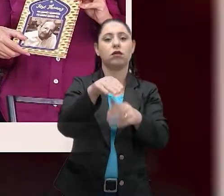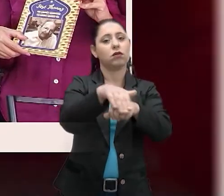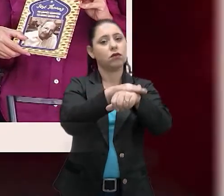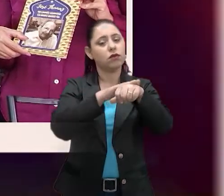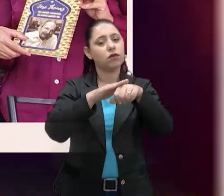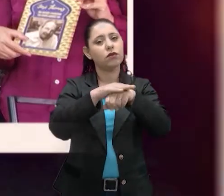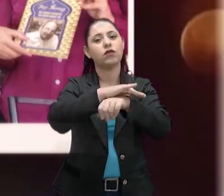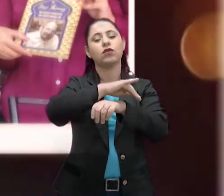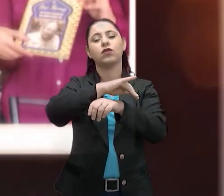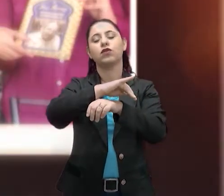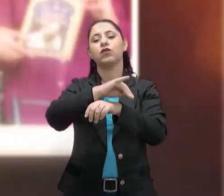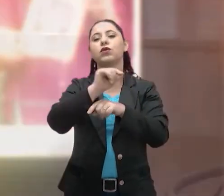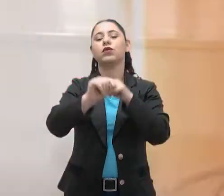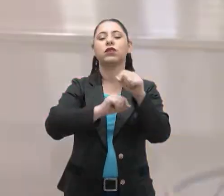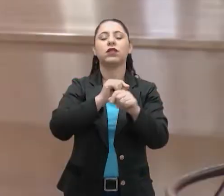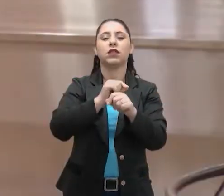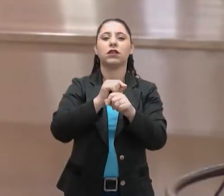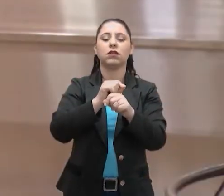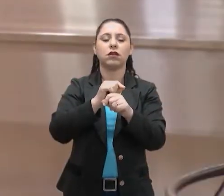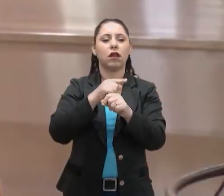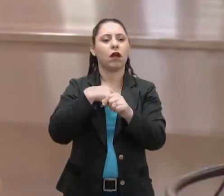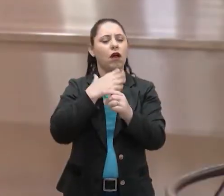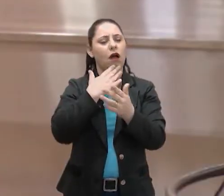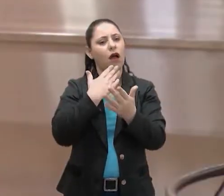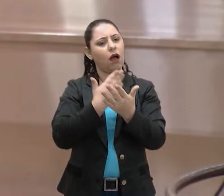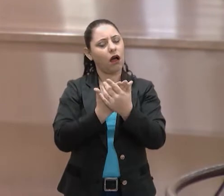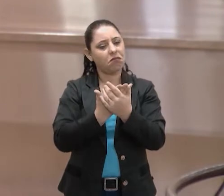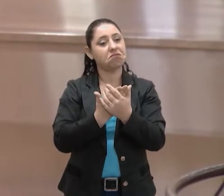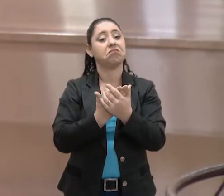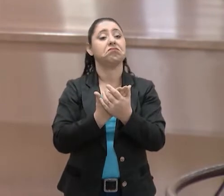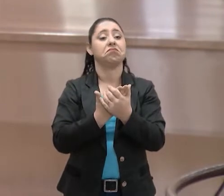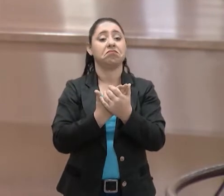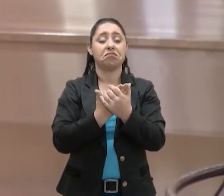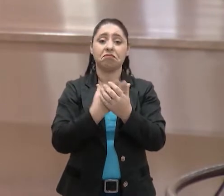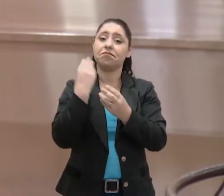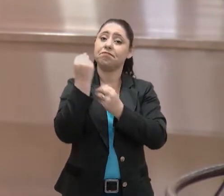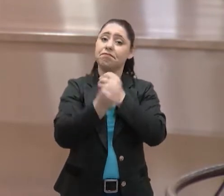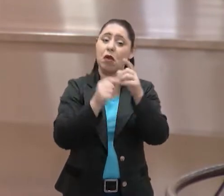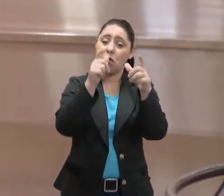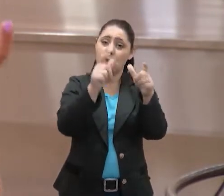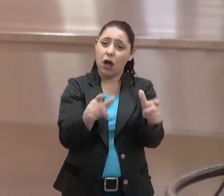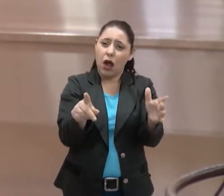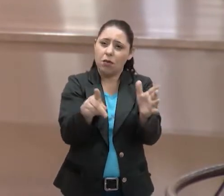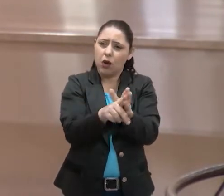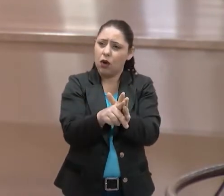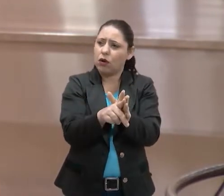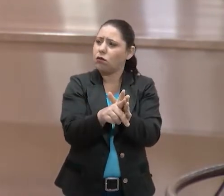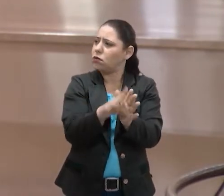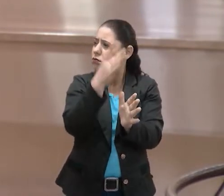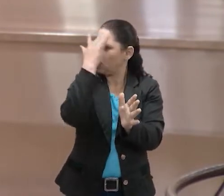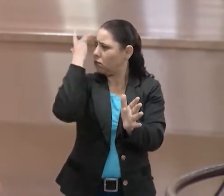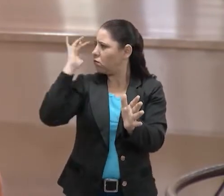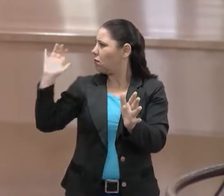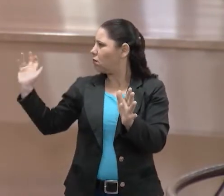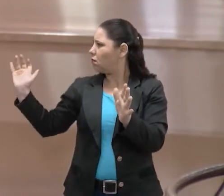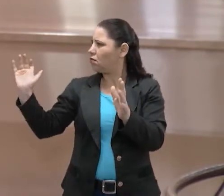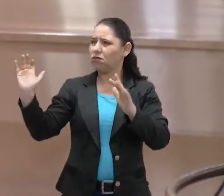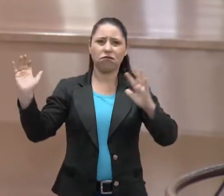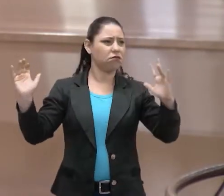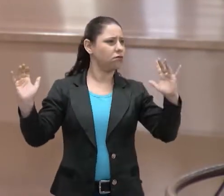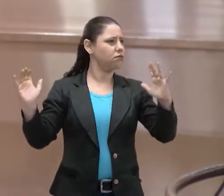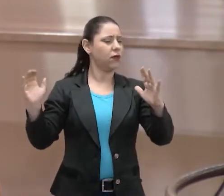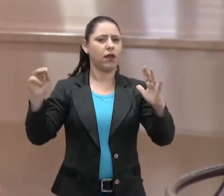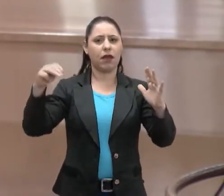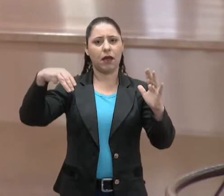né, conversando com o Zezo, nós ficávamos muito encantadas com o ambiente, o local, as pessoas,